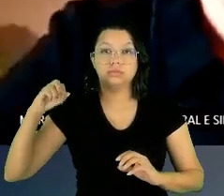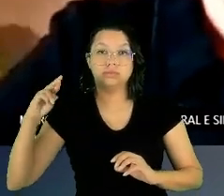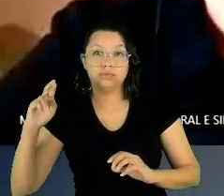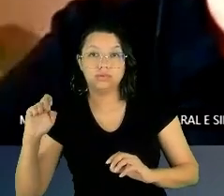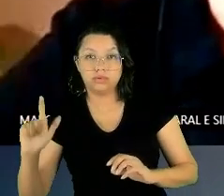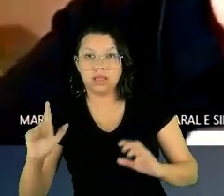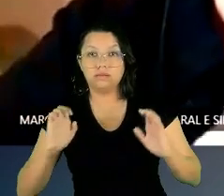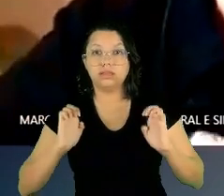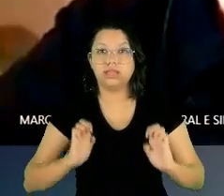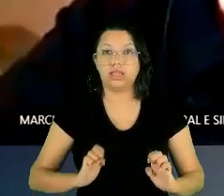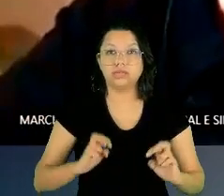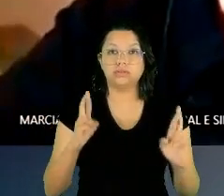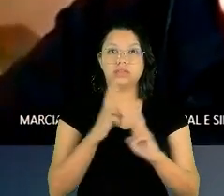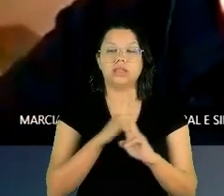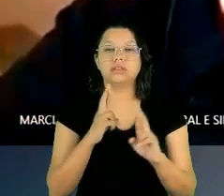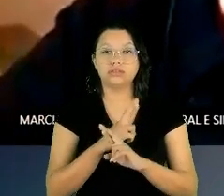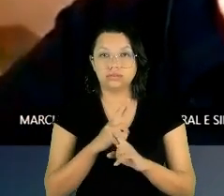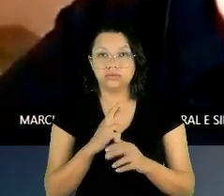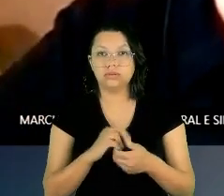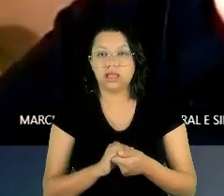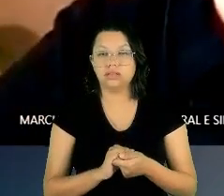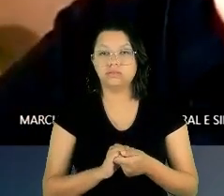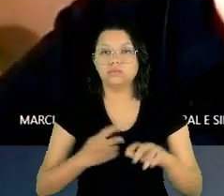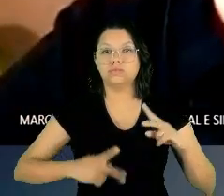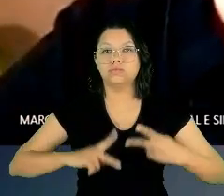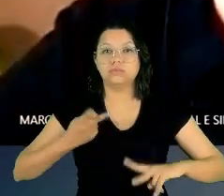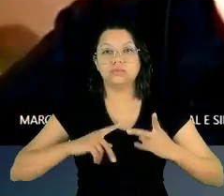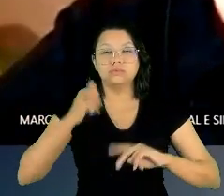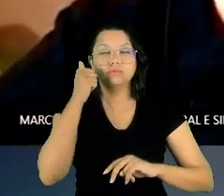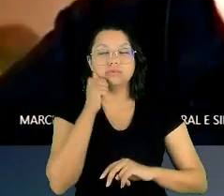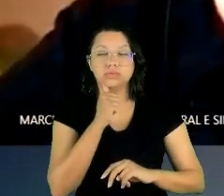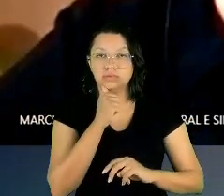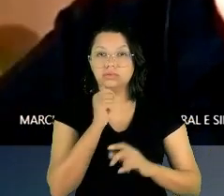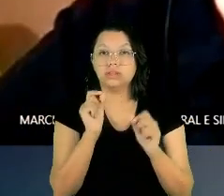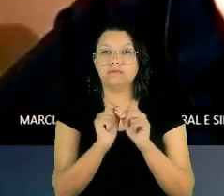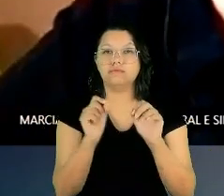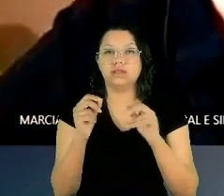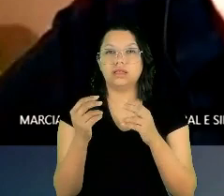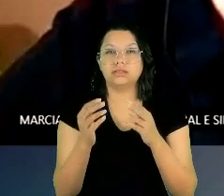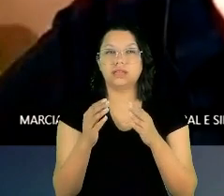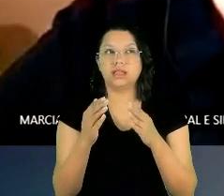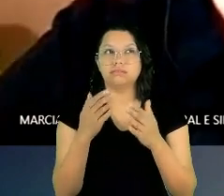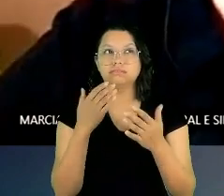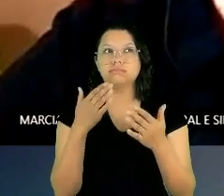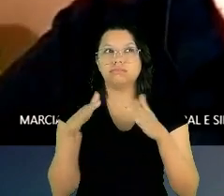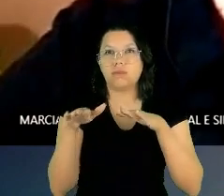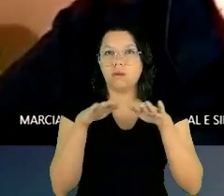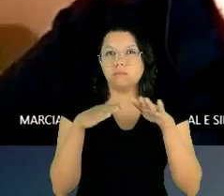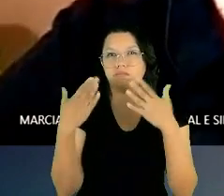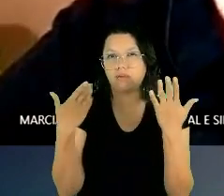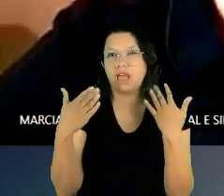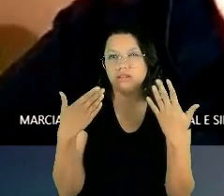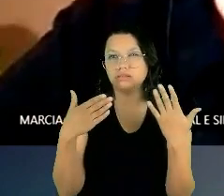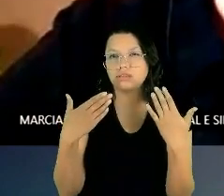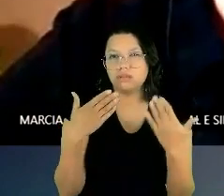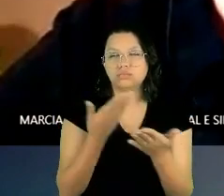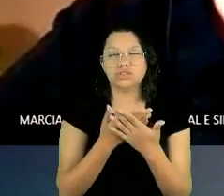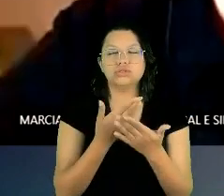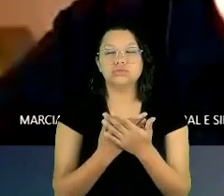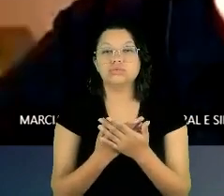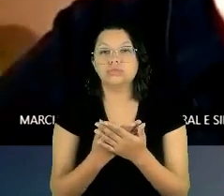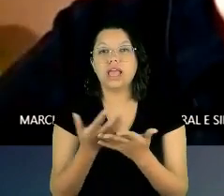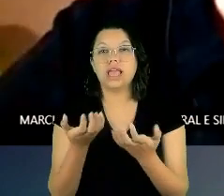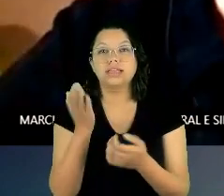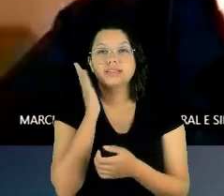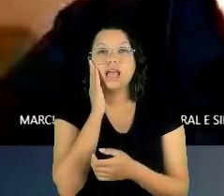está diretamente relacionado ao aumento de ocitocina, mas ele faz todo um panorama histórico, ele fala de vários estudos legais lá. Para quem quiser